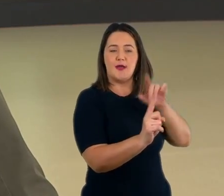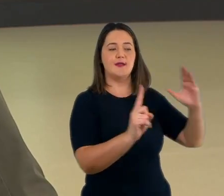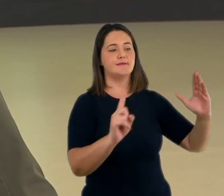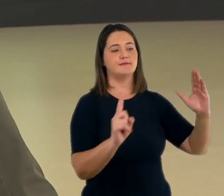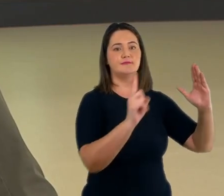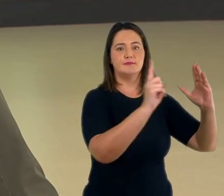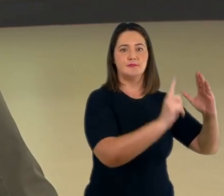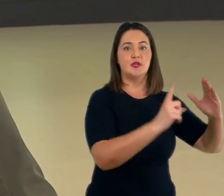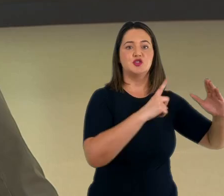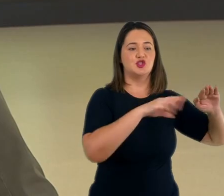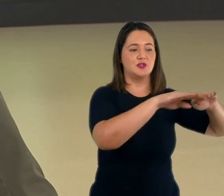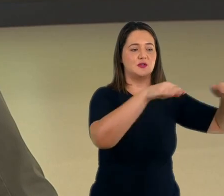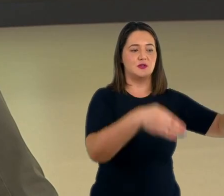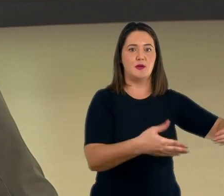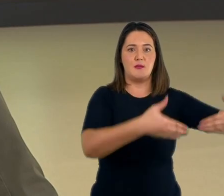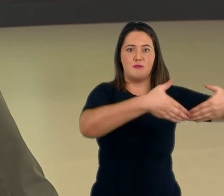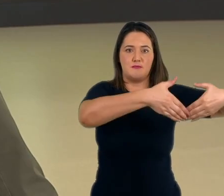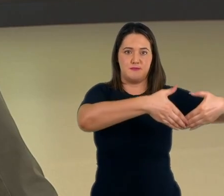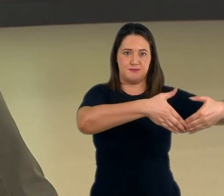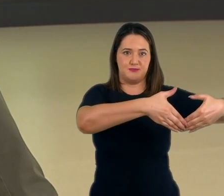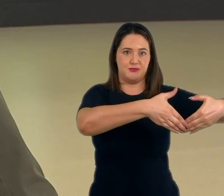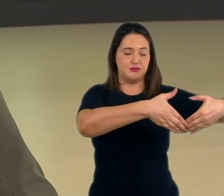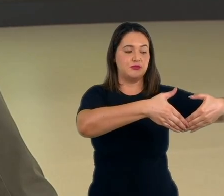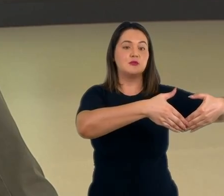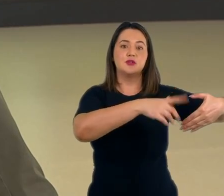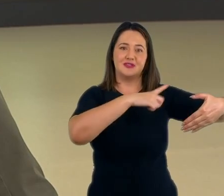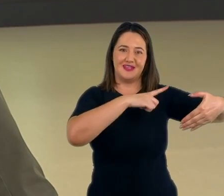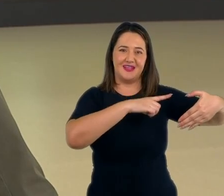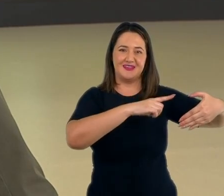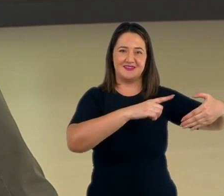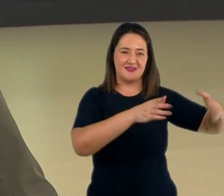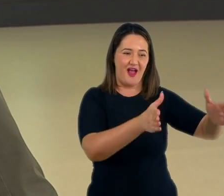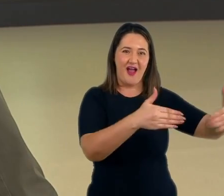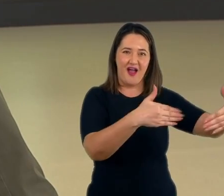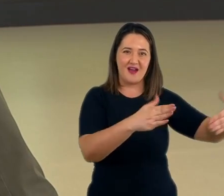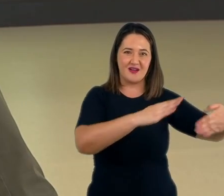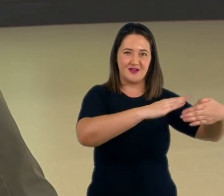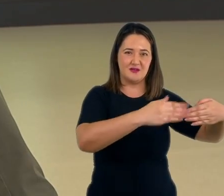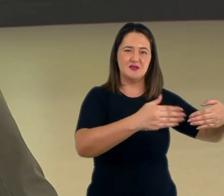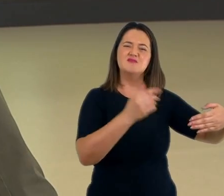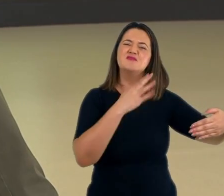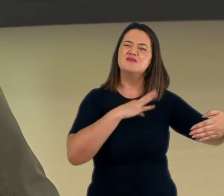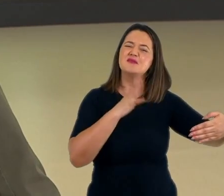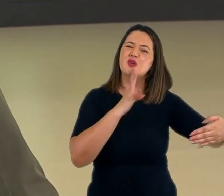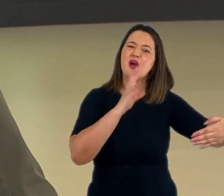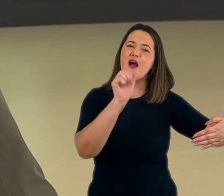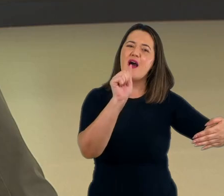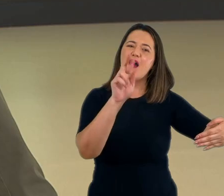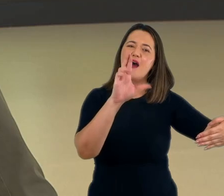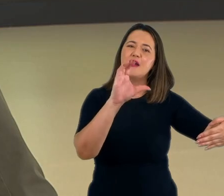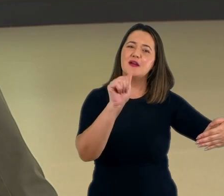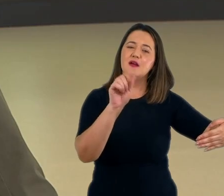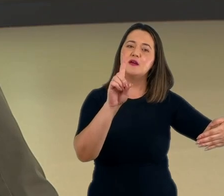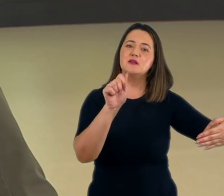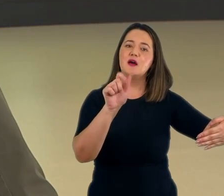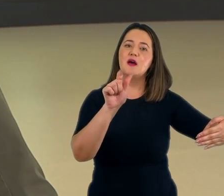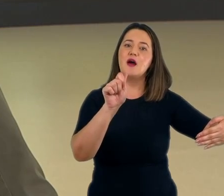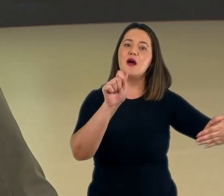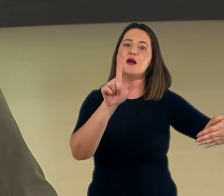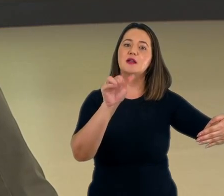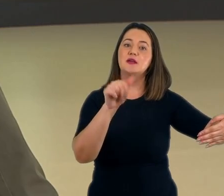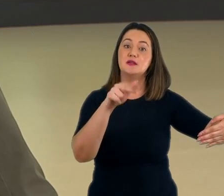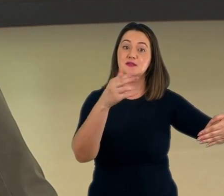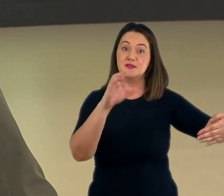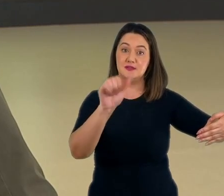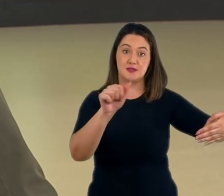se achegar diante do propiciatório que cobria a Arca da Aliança. A Arca da Aliança, eu mostrei no